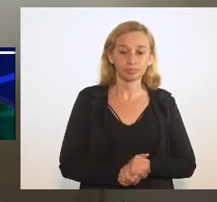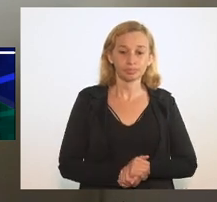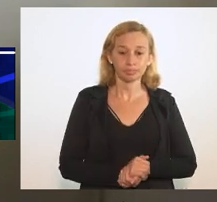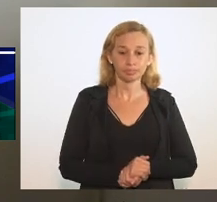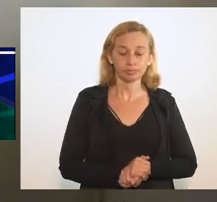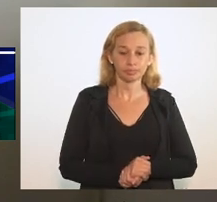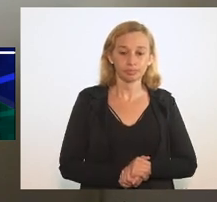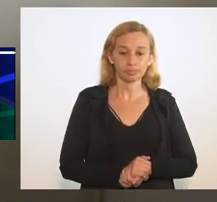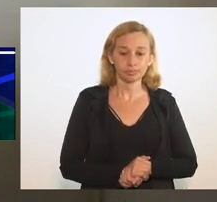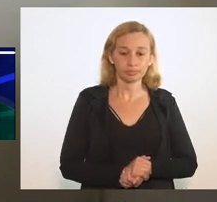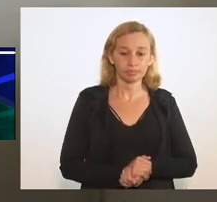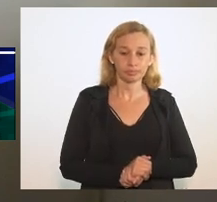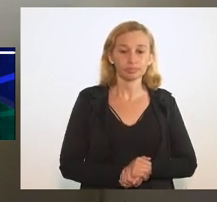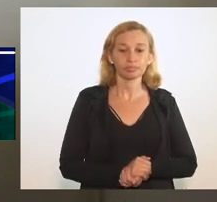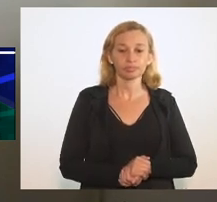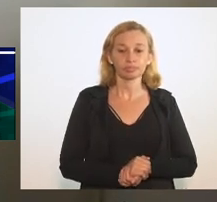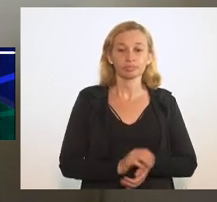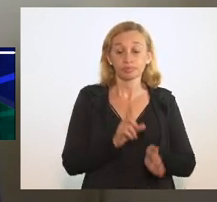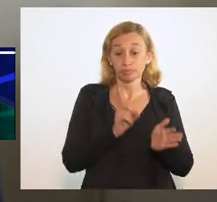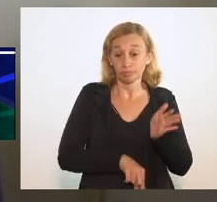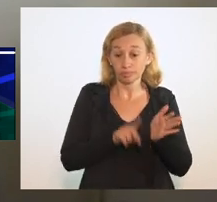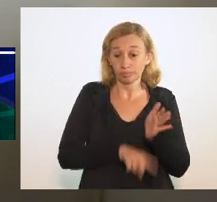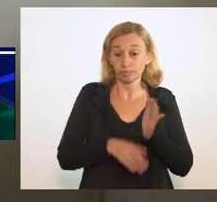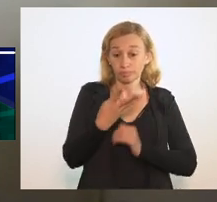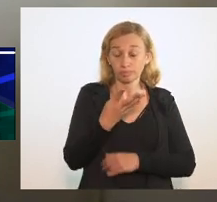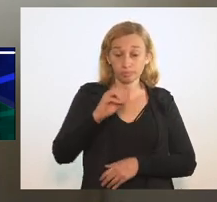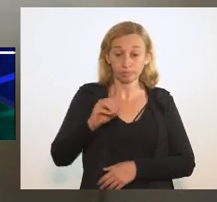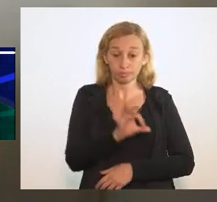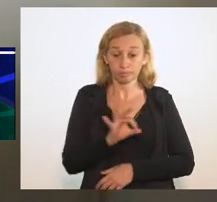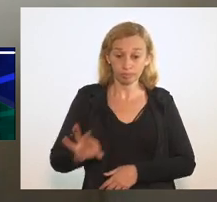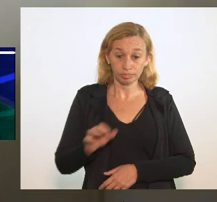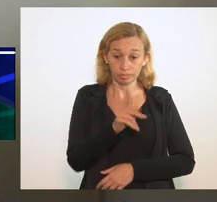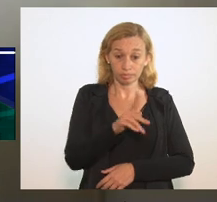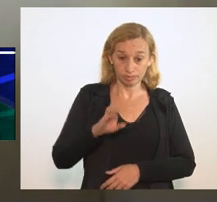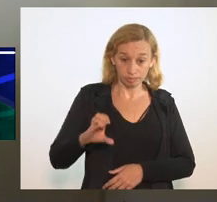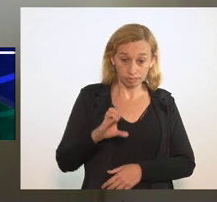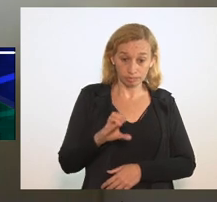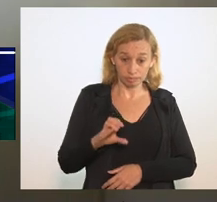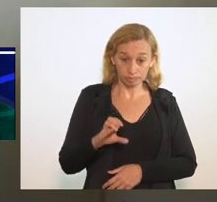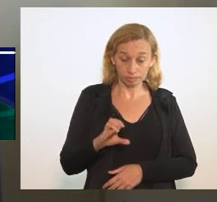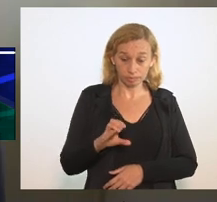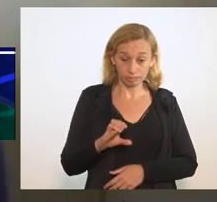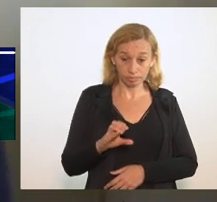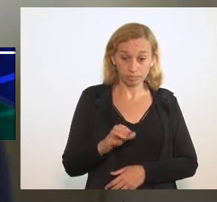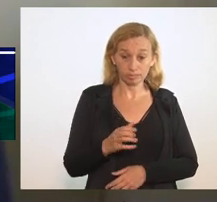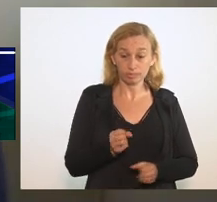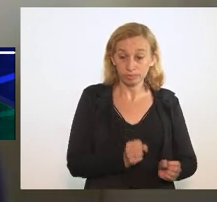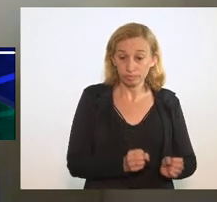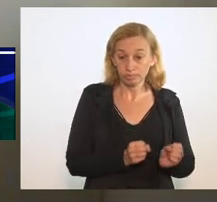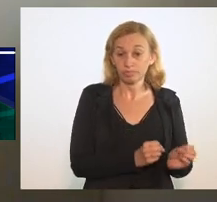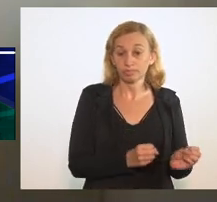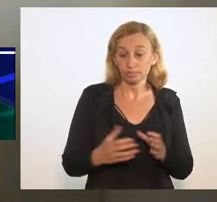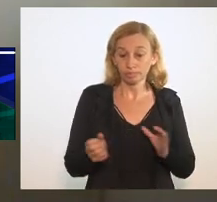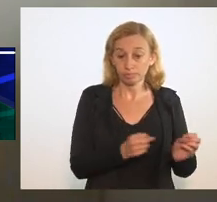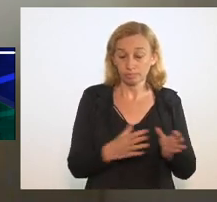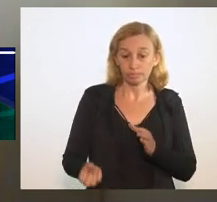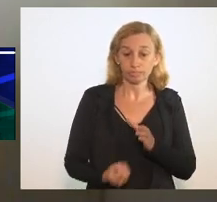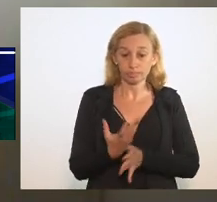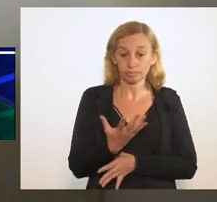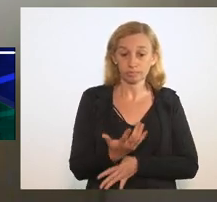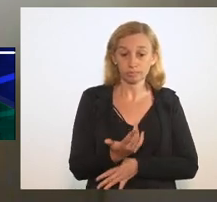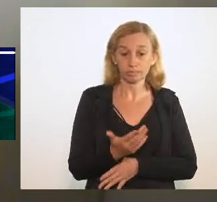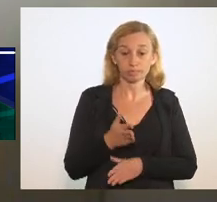topo e ter que descontar 40% de PE, ela segura a produção para não chegar aos 40% e ficar na